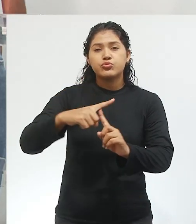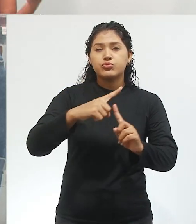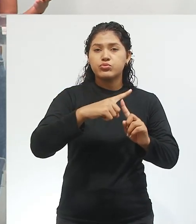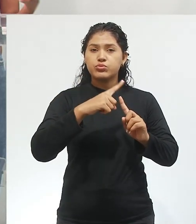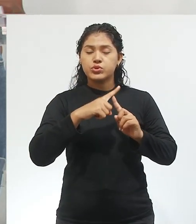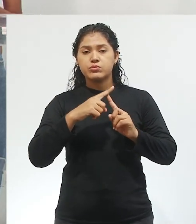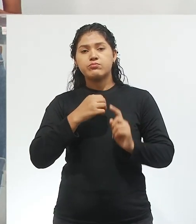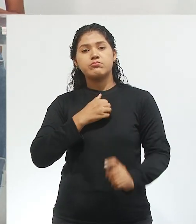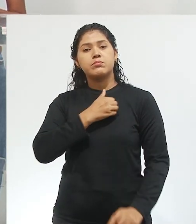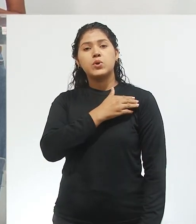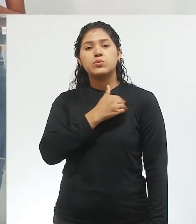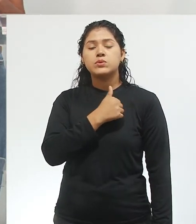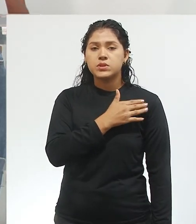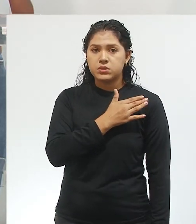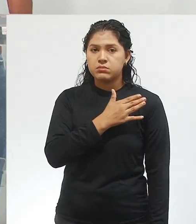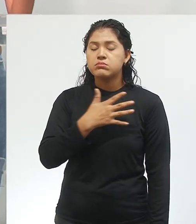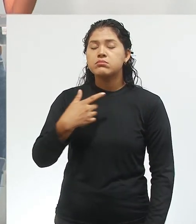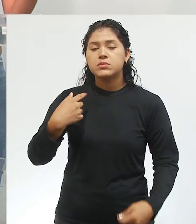construa, né,